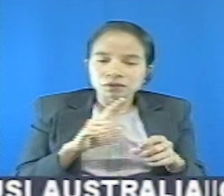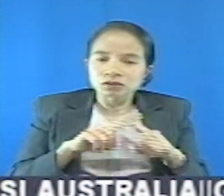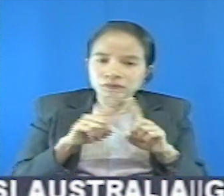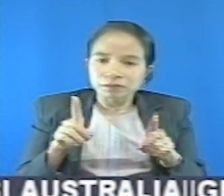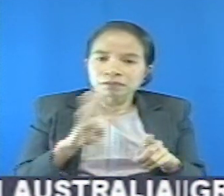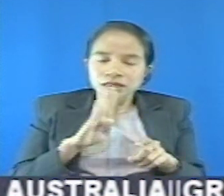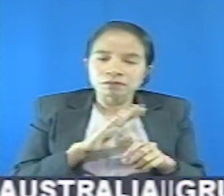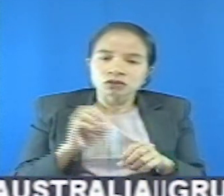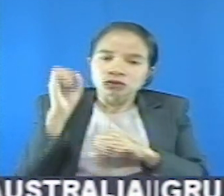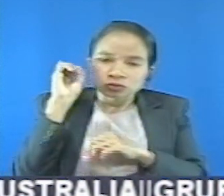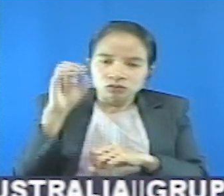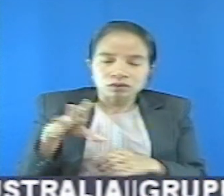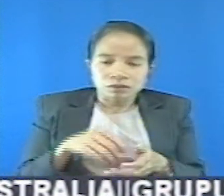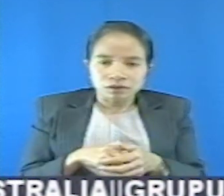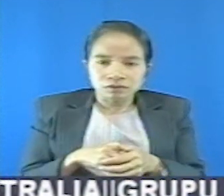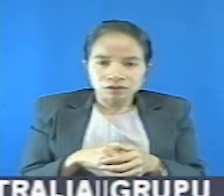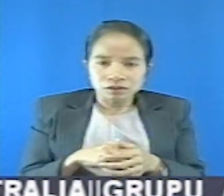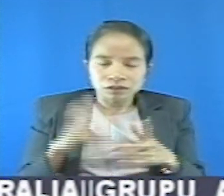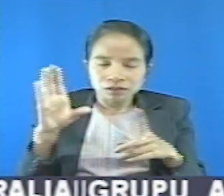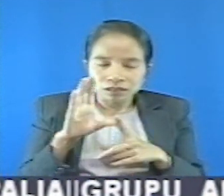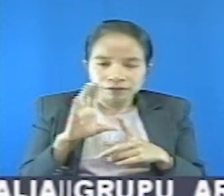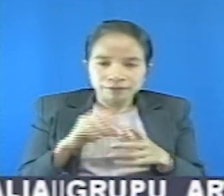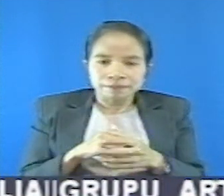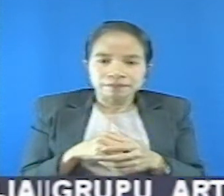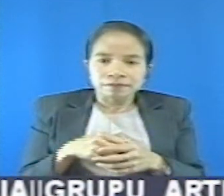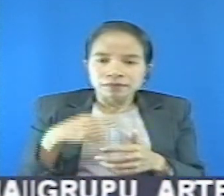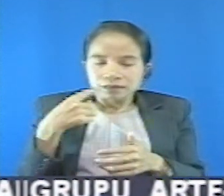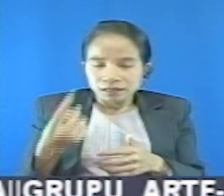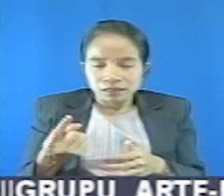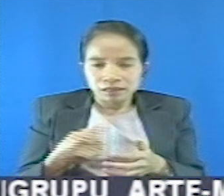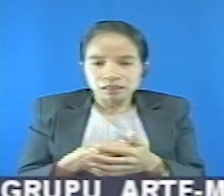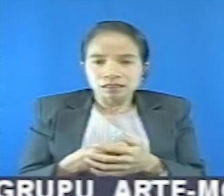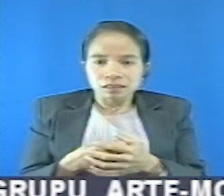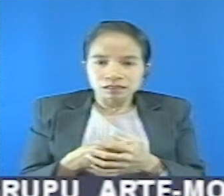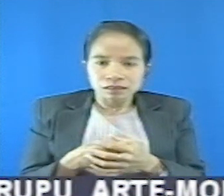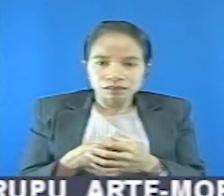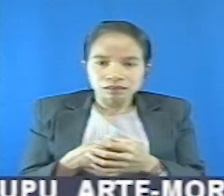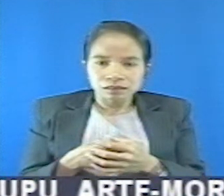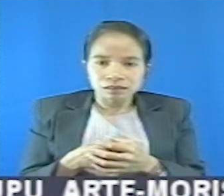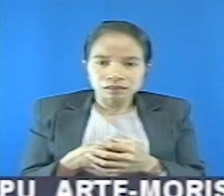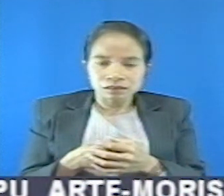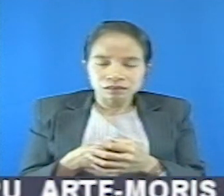mereka similar hanesa komando tadi berdiri linia komando orient keras